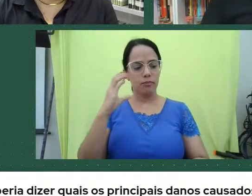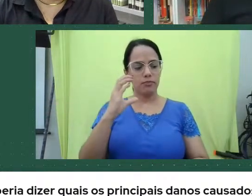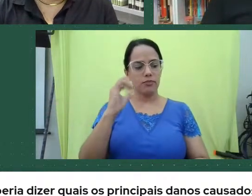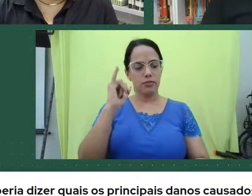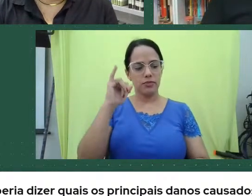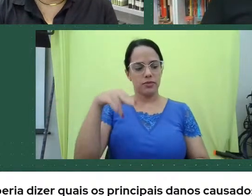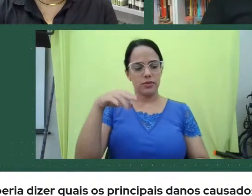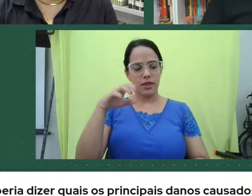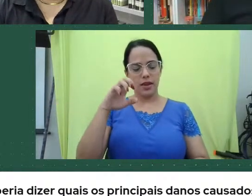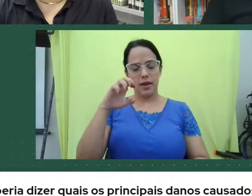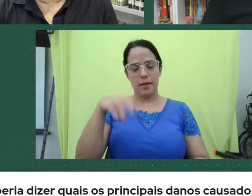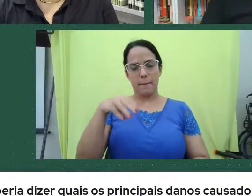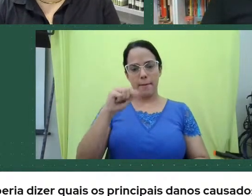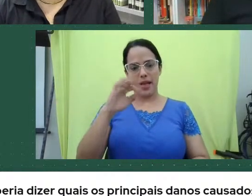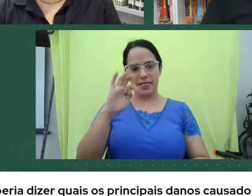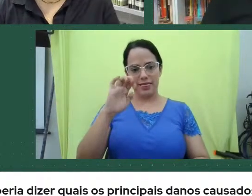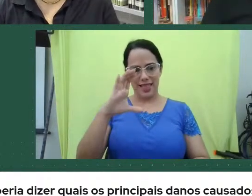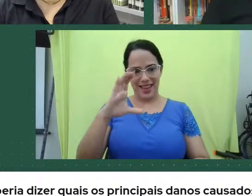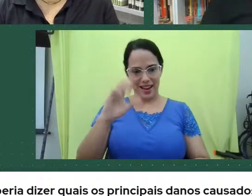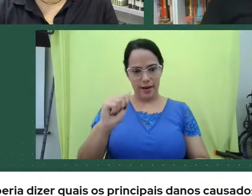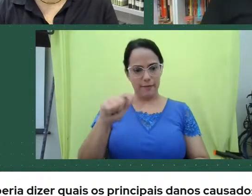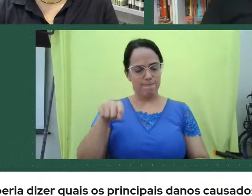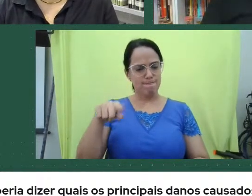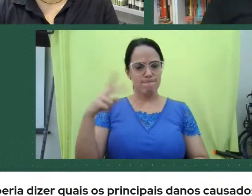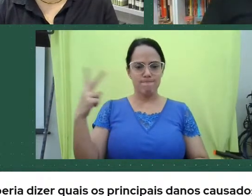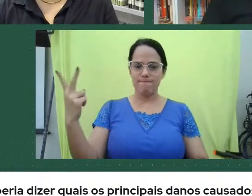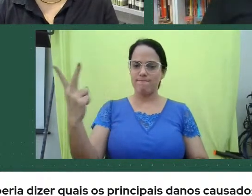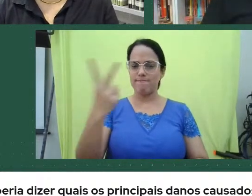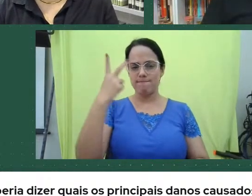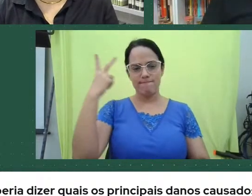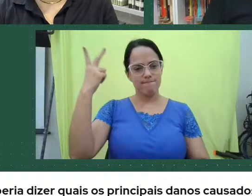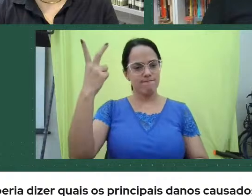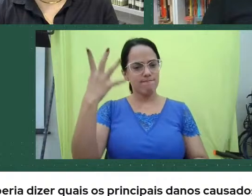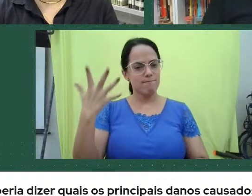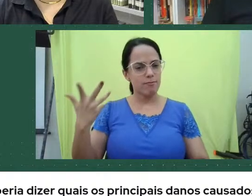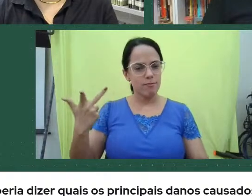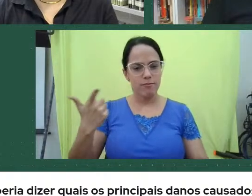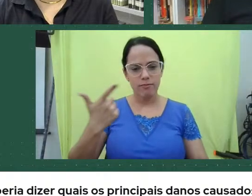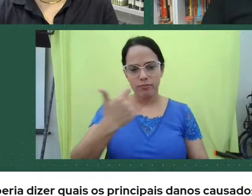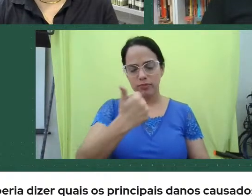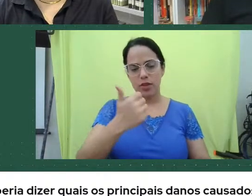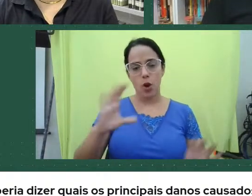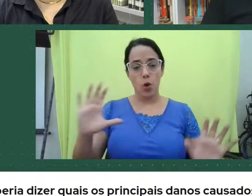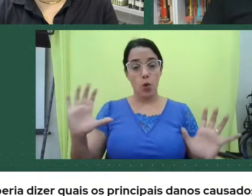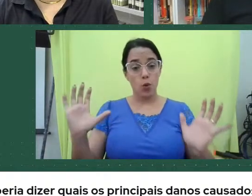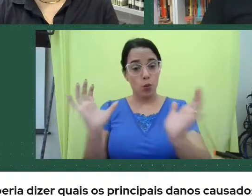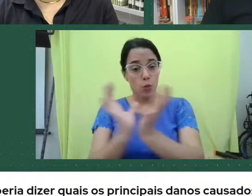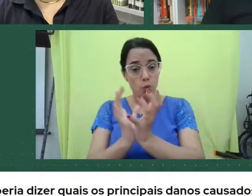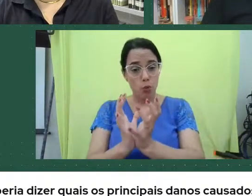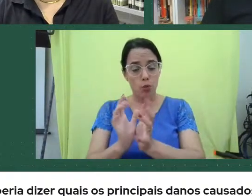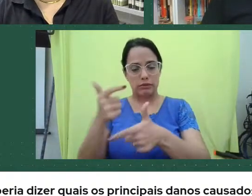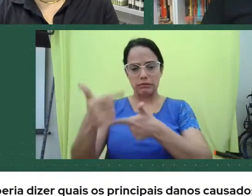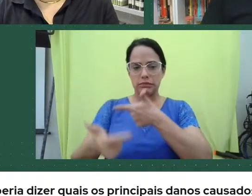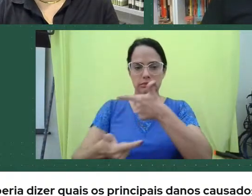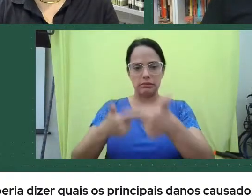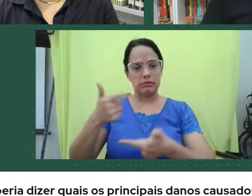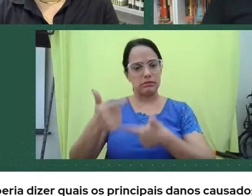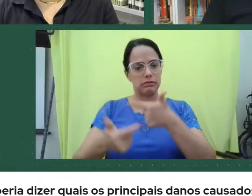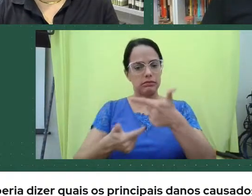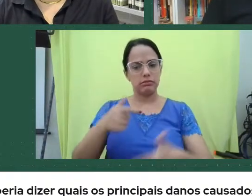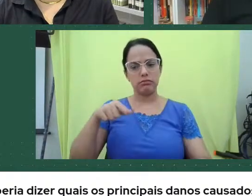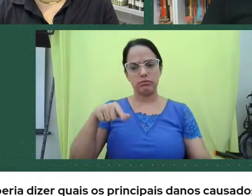instituição de enorme valor, com um acervo incrível, uma equipe que trabalhava lá,